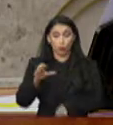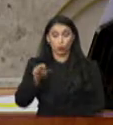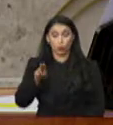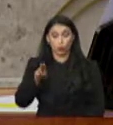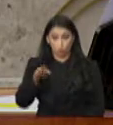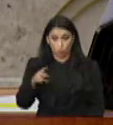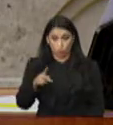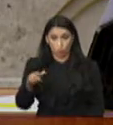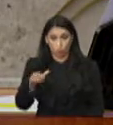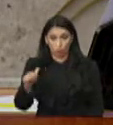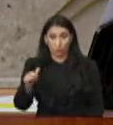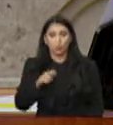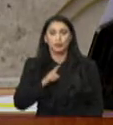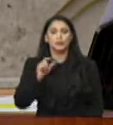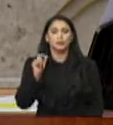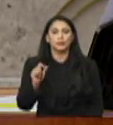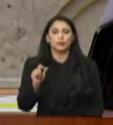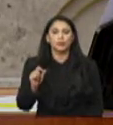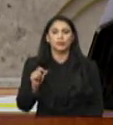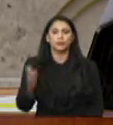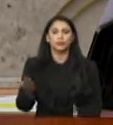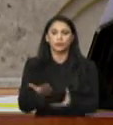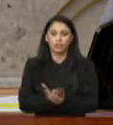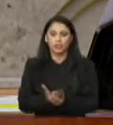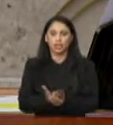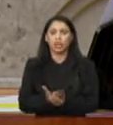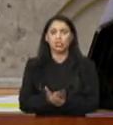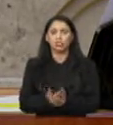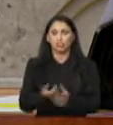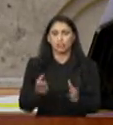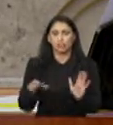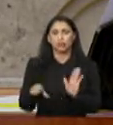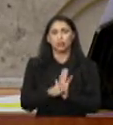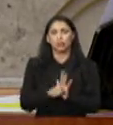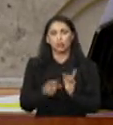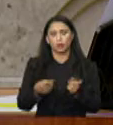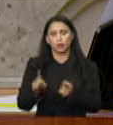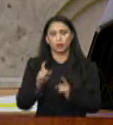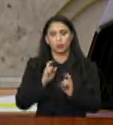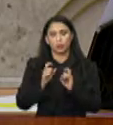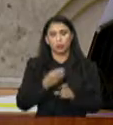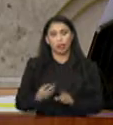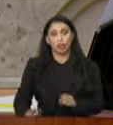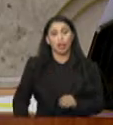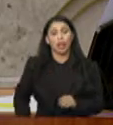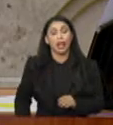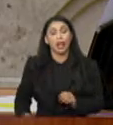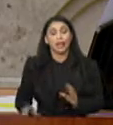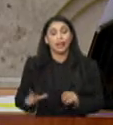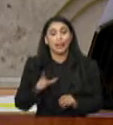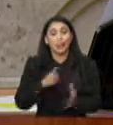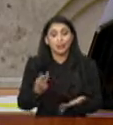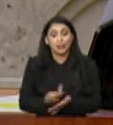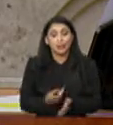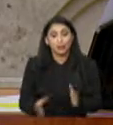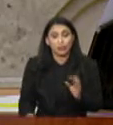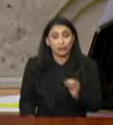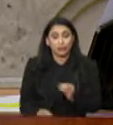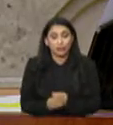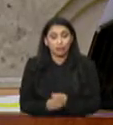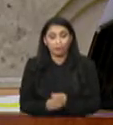da causa de pedir da ação de improbidade surgiu um super a mente uma impossibilidade